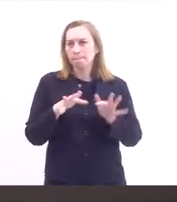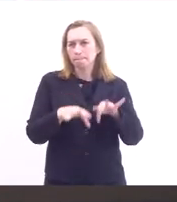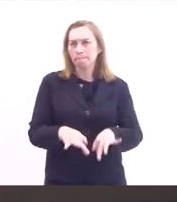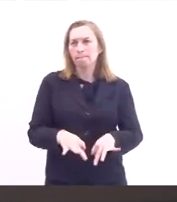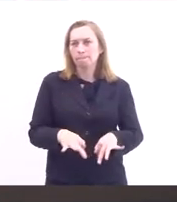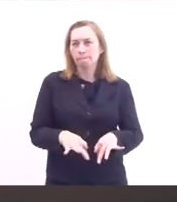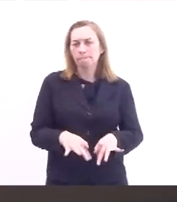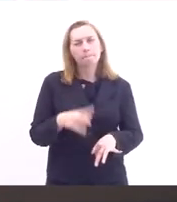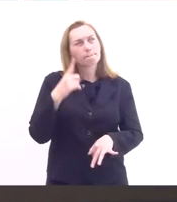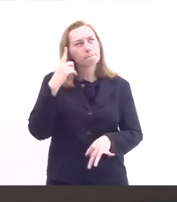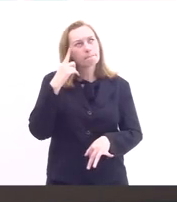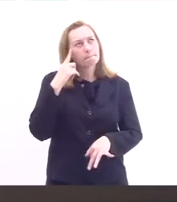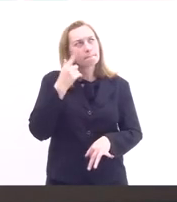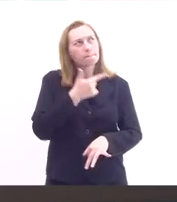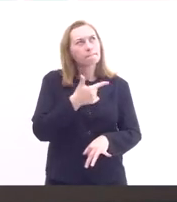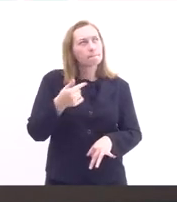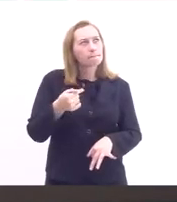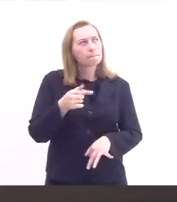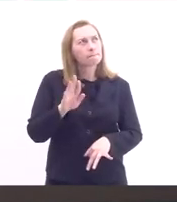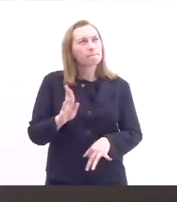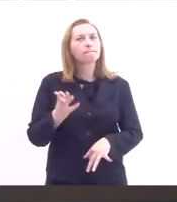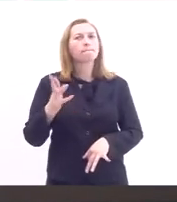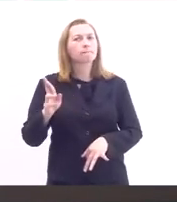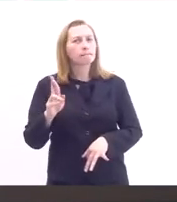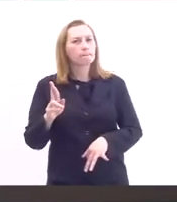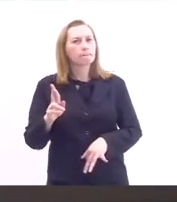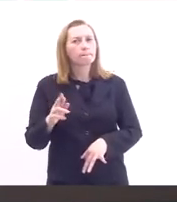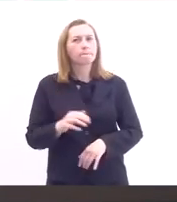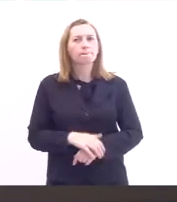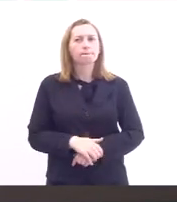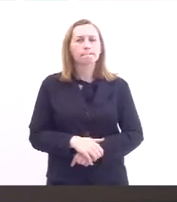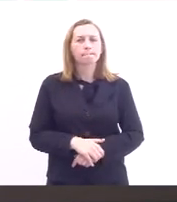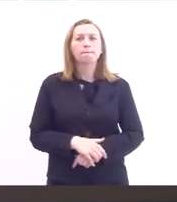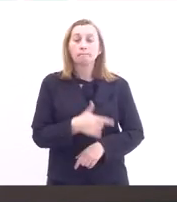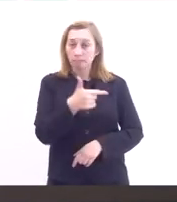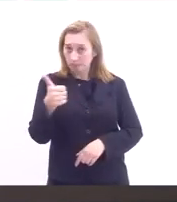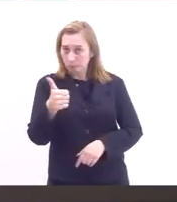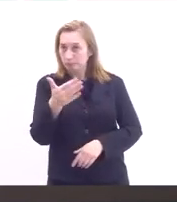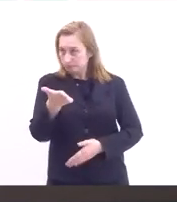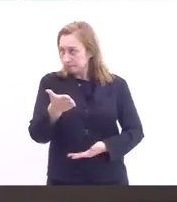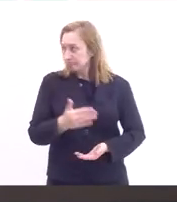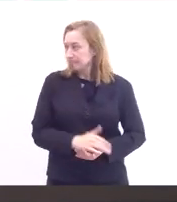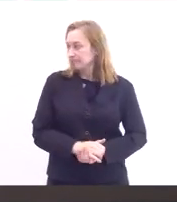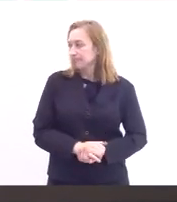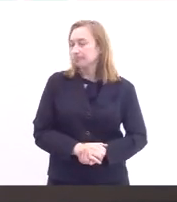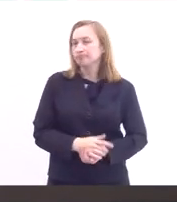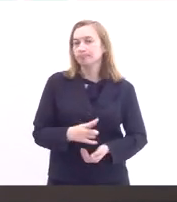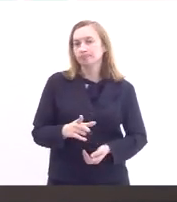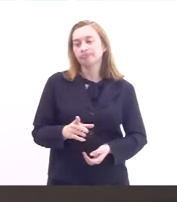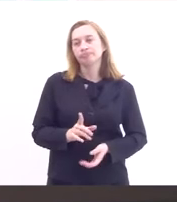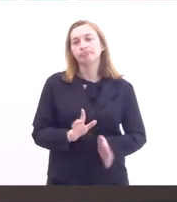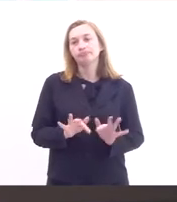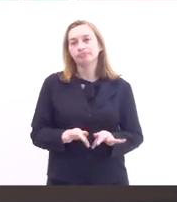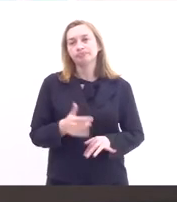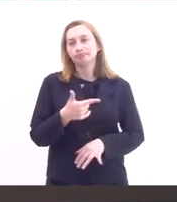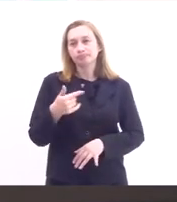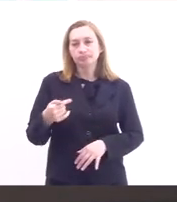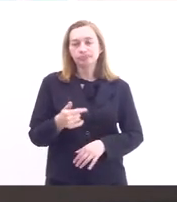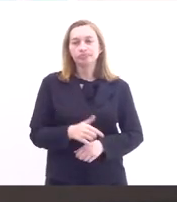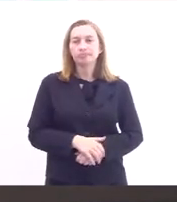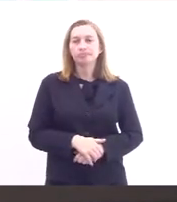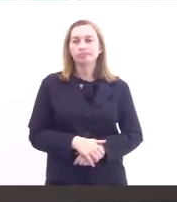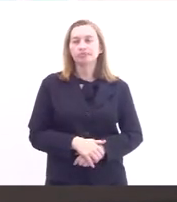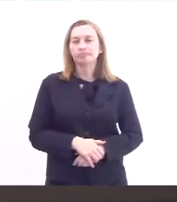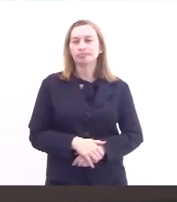salvo erro de memória, em 17 bilhões. Estimativa de 21. De 21, que deu 17 bilhões. Então, de